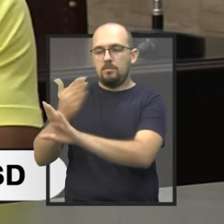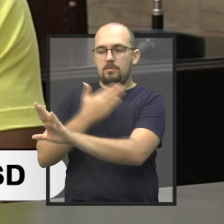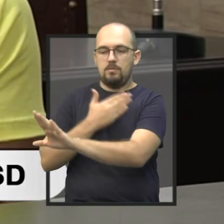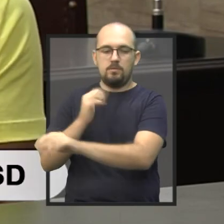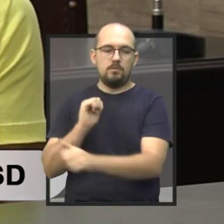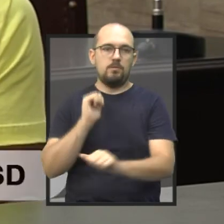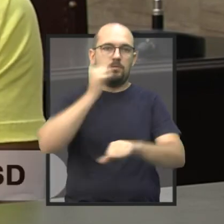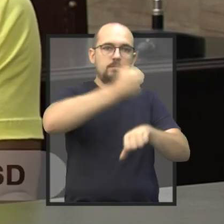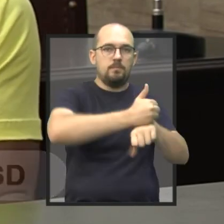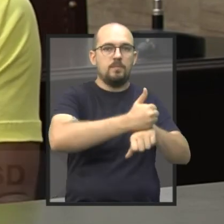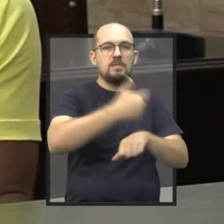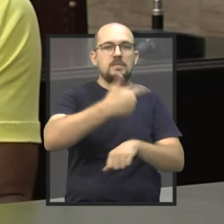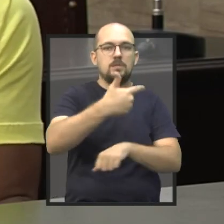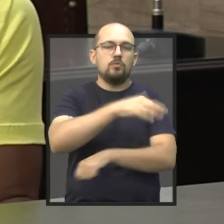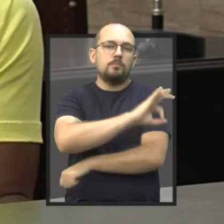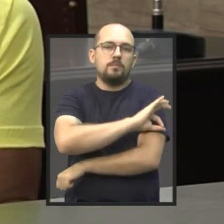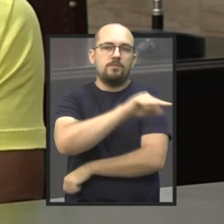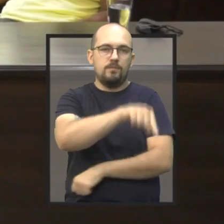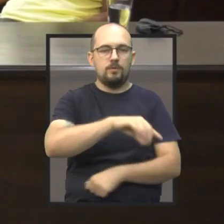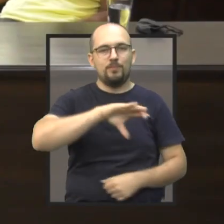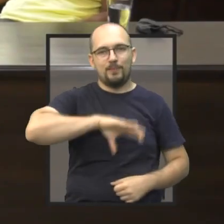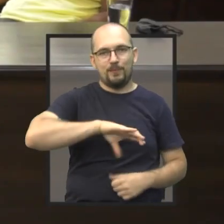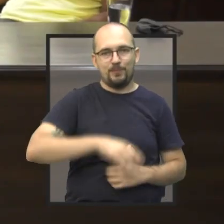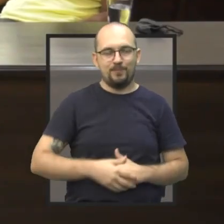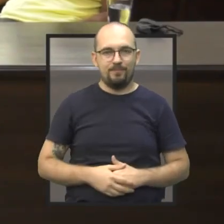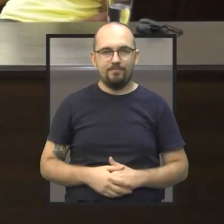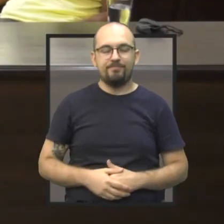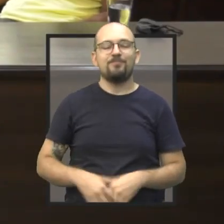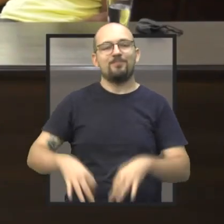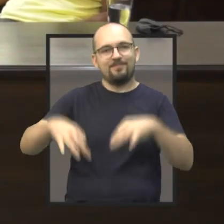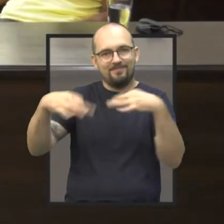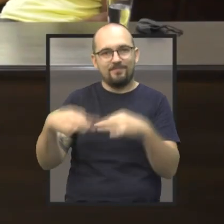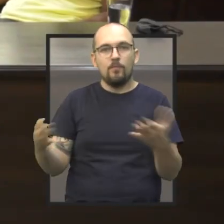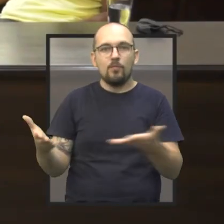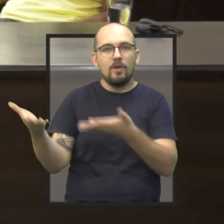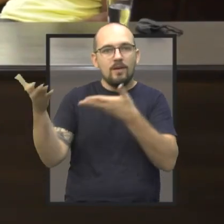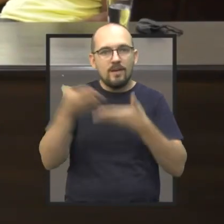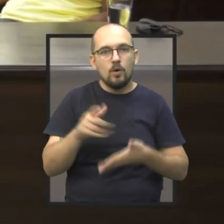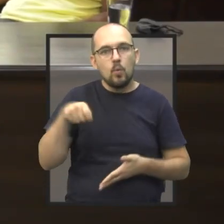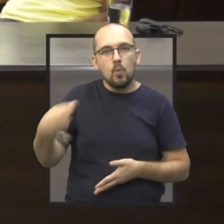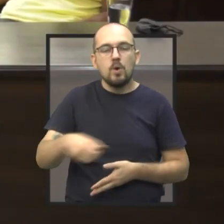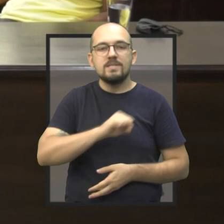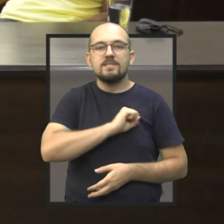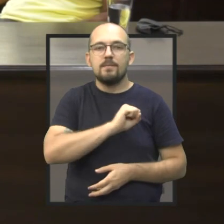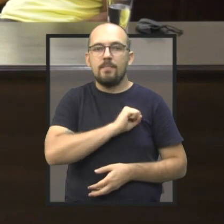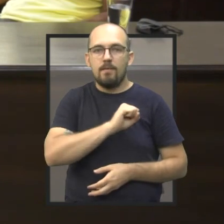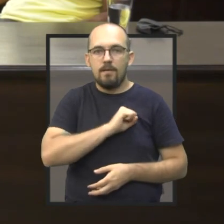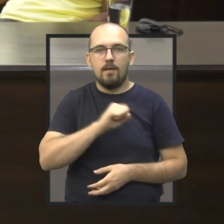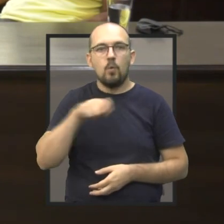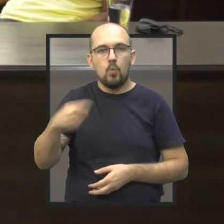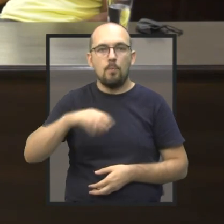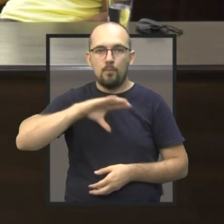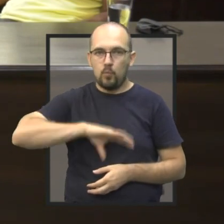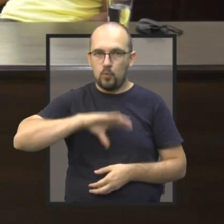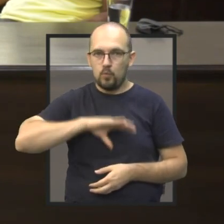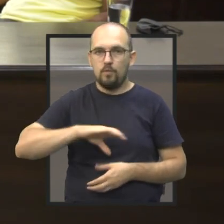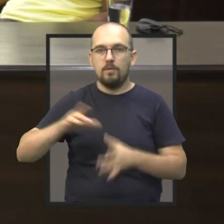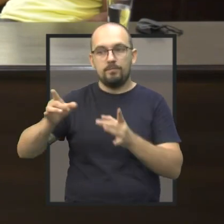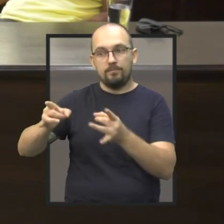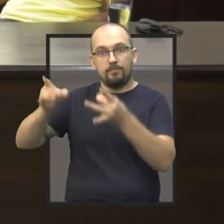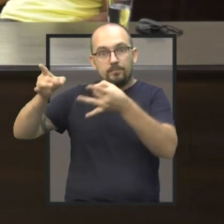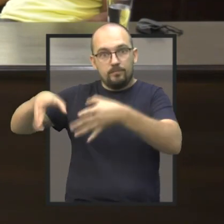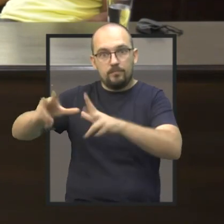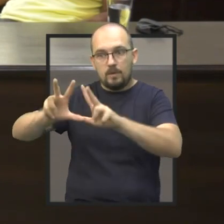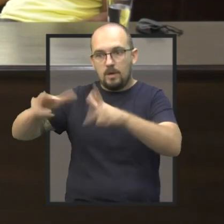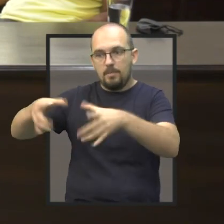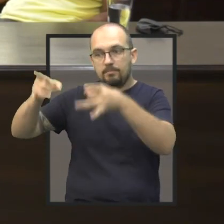licença para assumir a subprefeitura do distrito de Potunduva. Tá certo. Nós recebemos hoje aqui o Sabará do distrito de Potunduva, que está